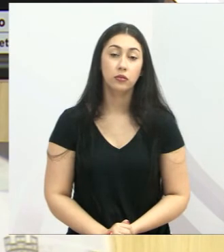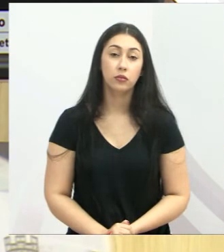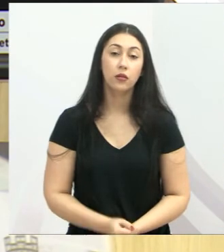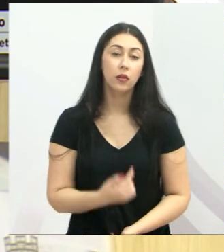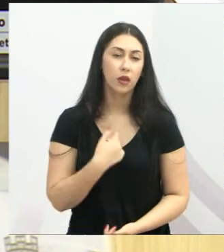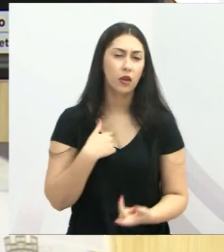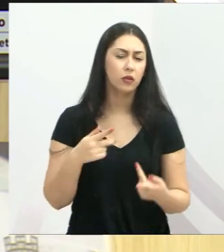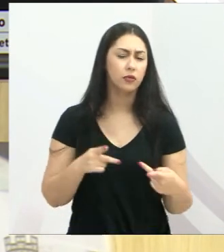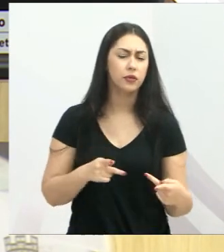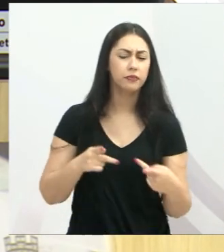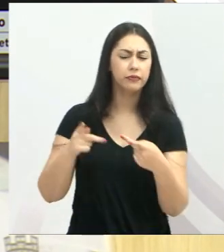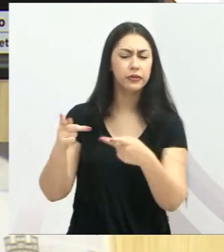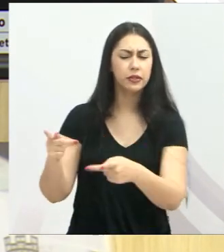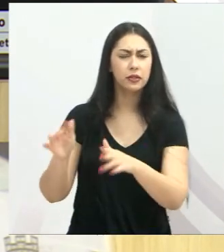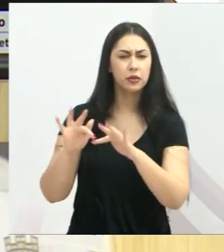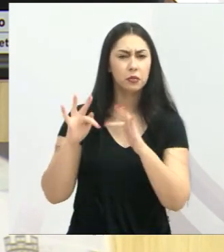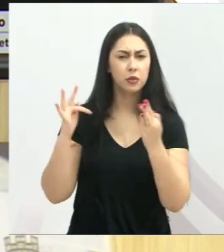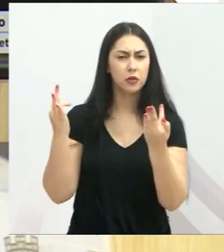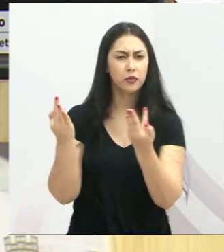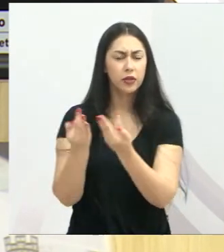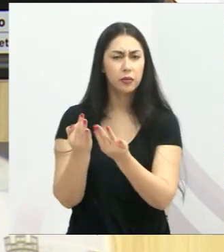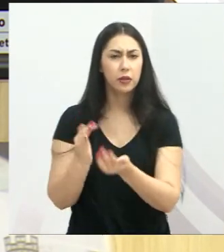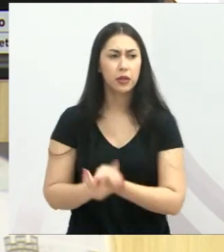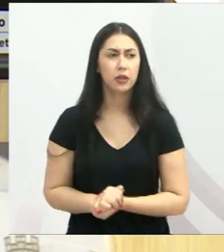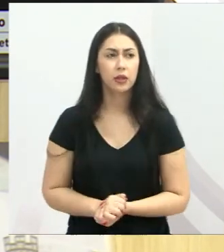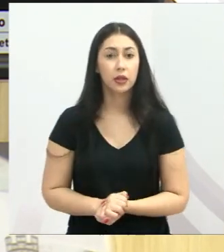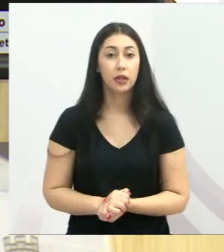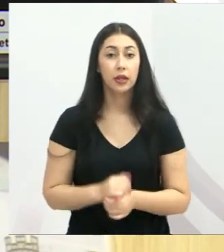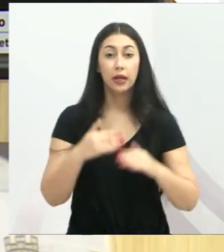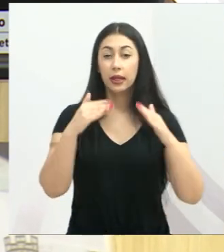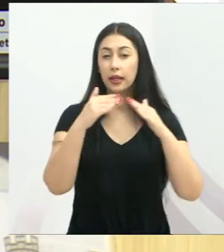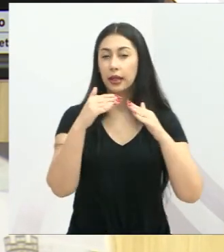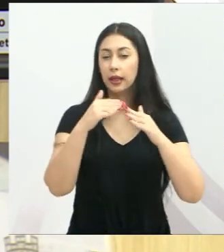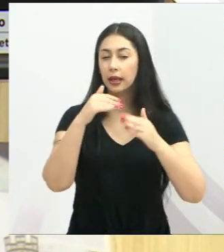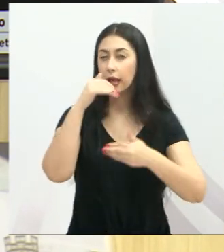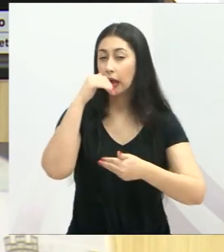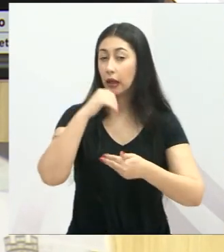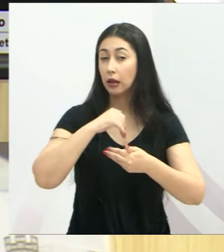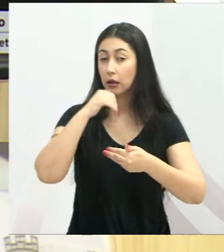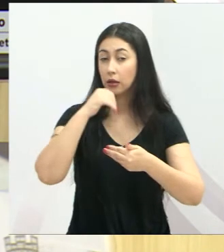fui visitar uma família que dentro da casa,